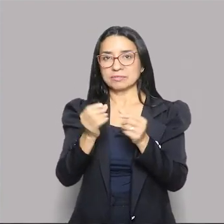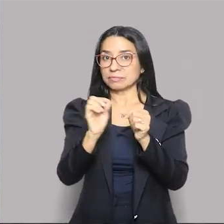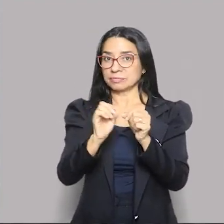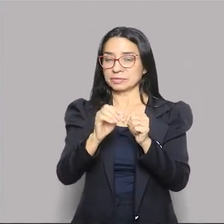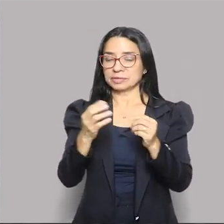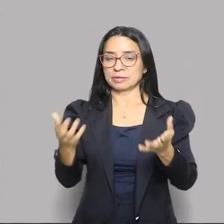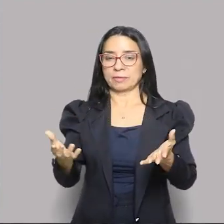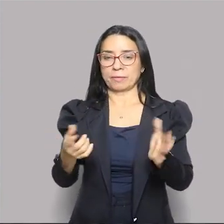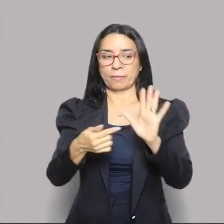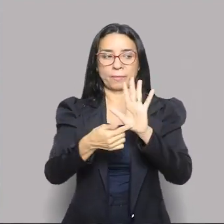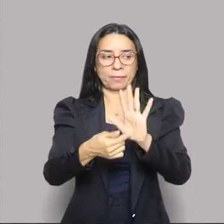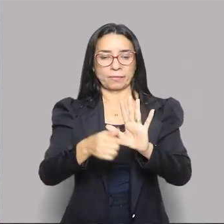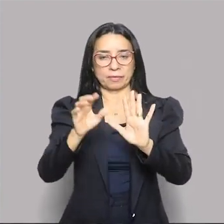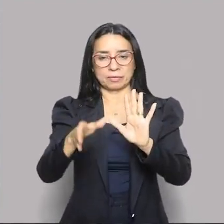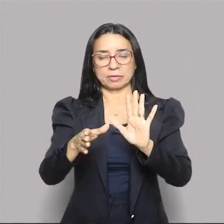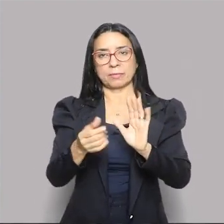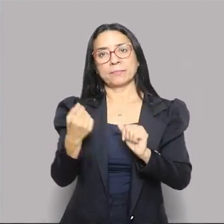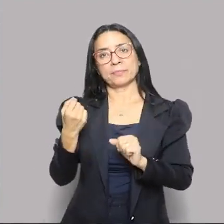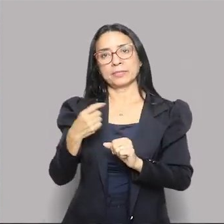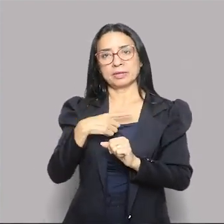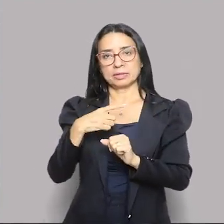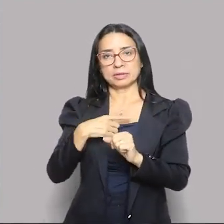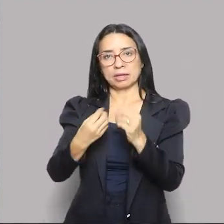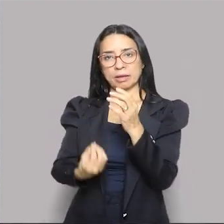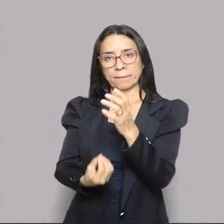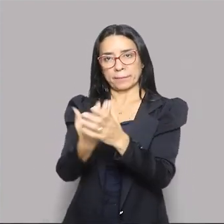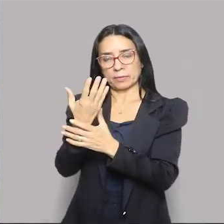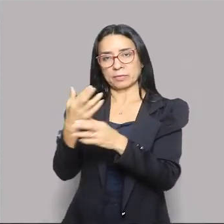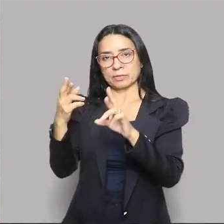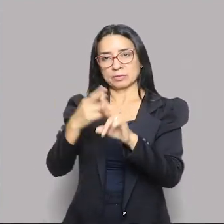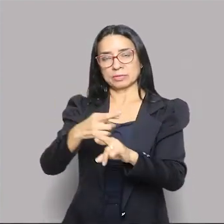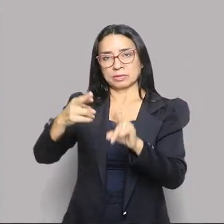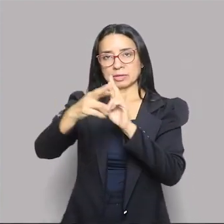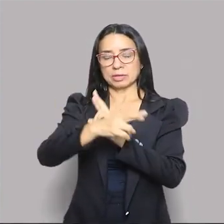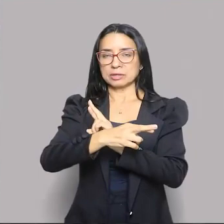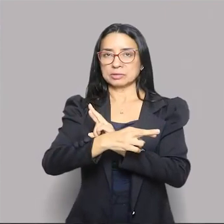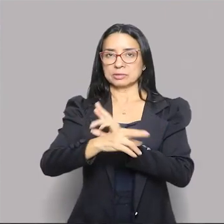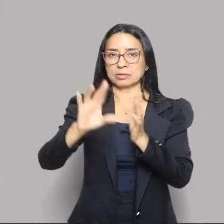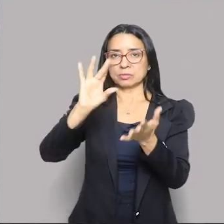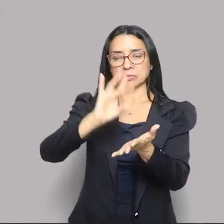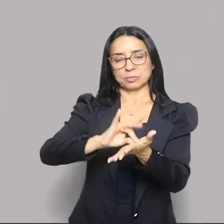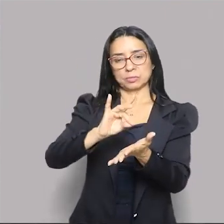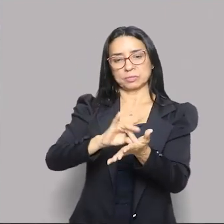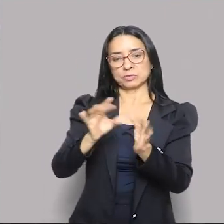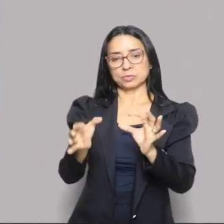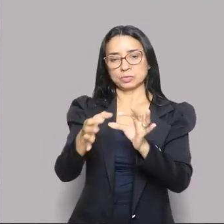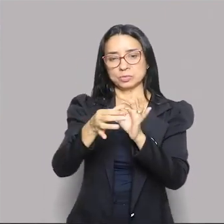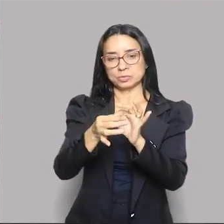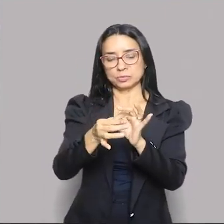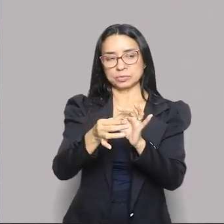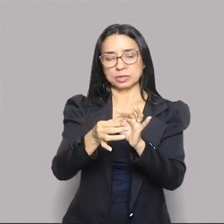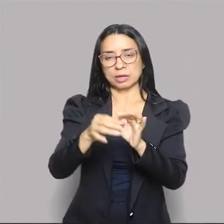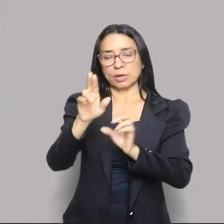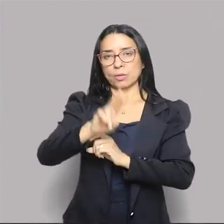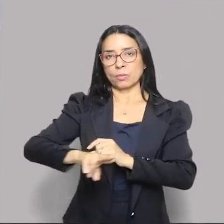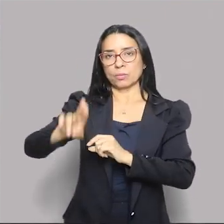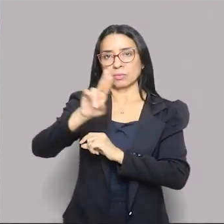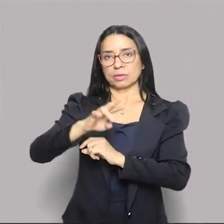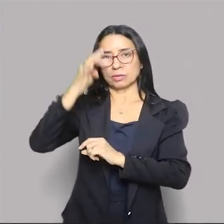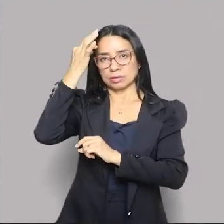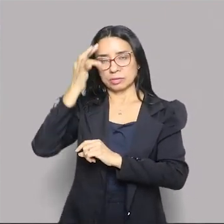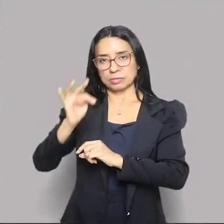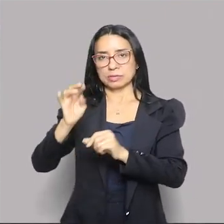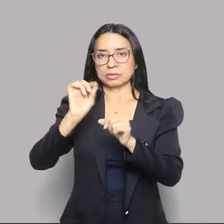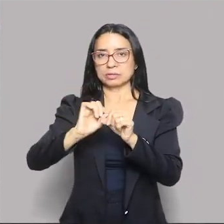já mostrar. E aí a gente tem a produtividade, que é a relação do repertório legitimado com o argumento, aplicando essa teoria